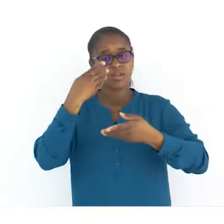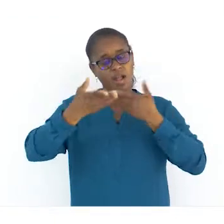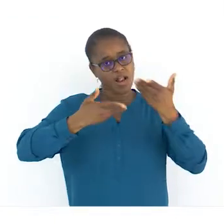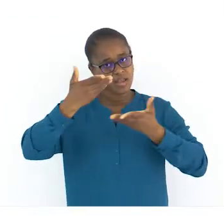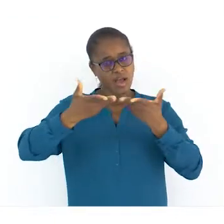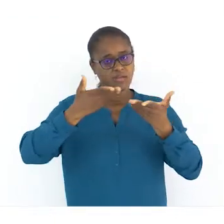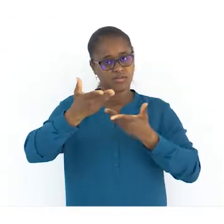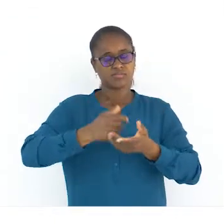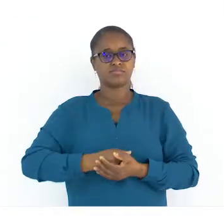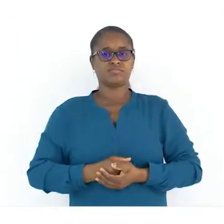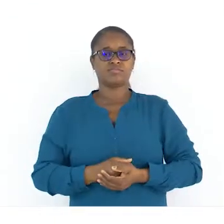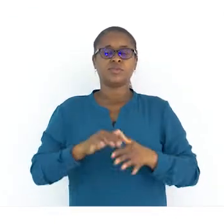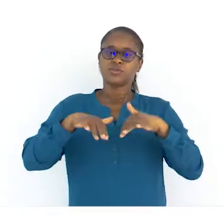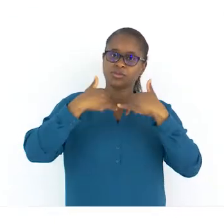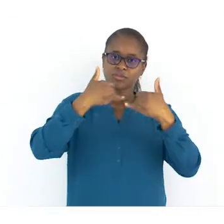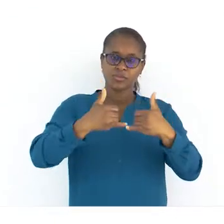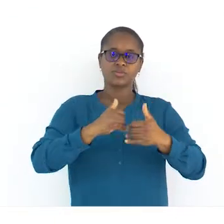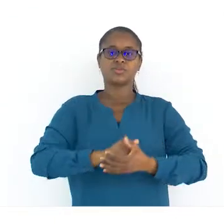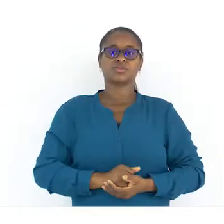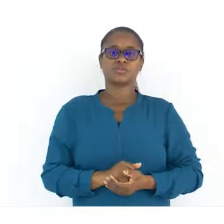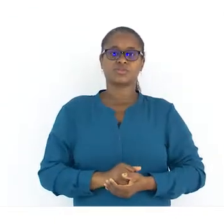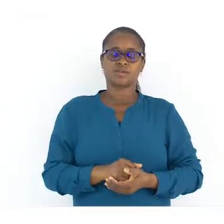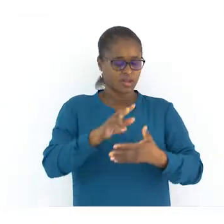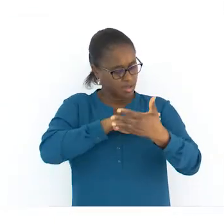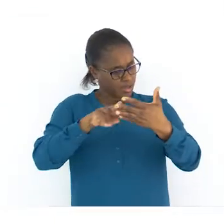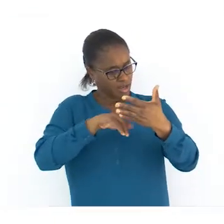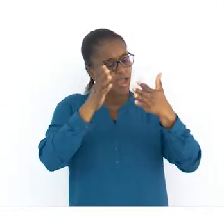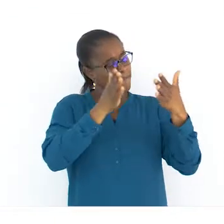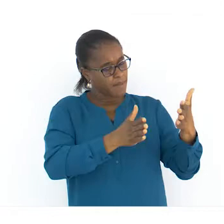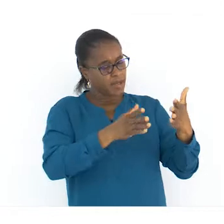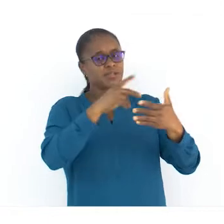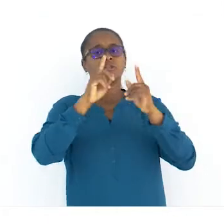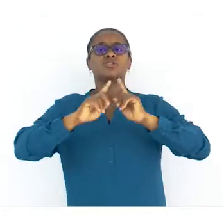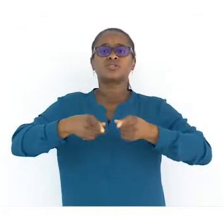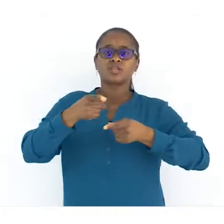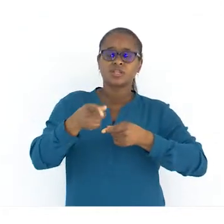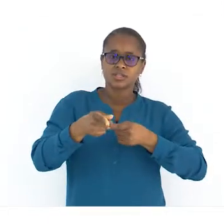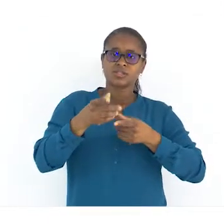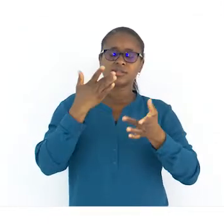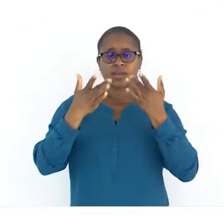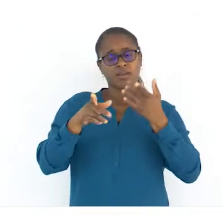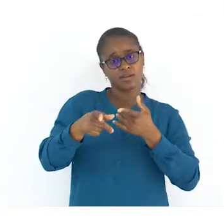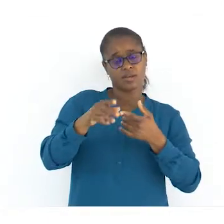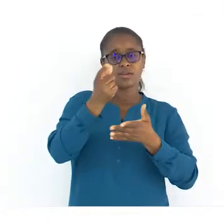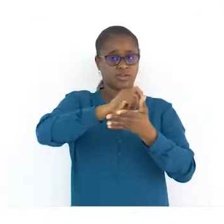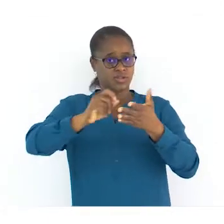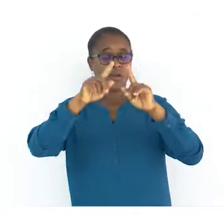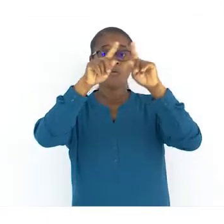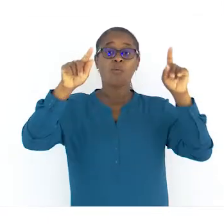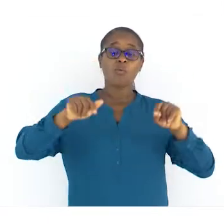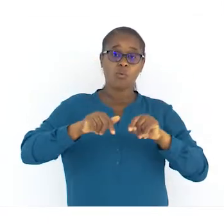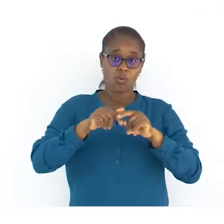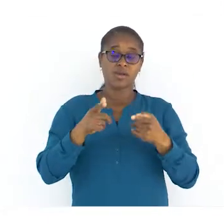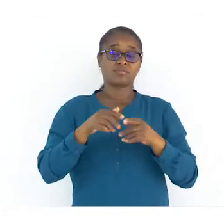diálogo. Depois, releu a parte inicial desta cena e preenche o quadro seguinte